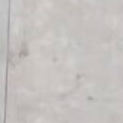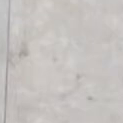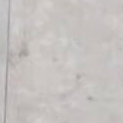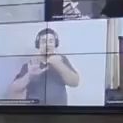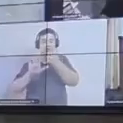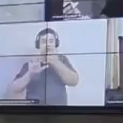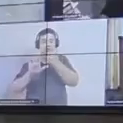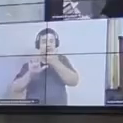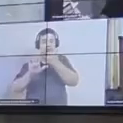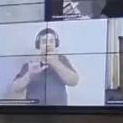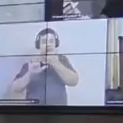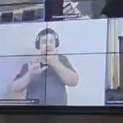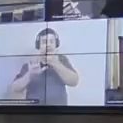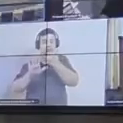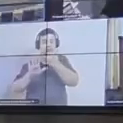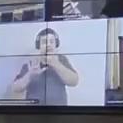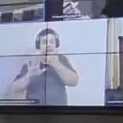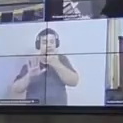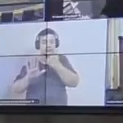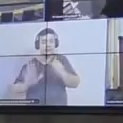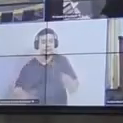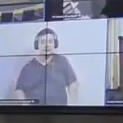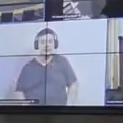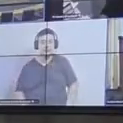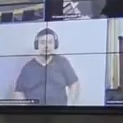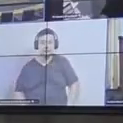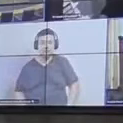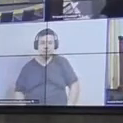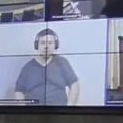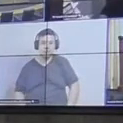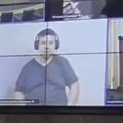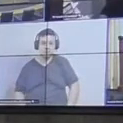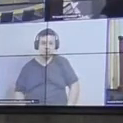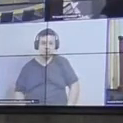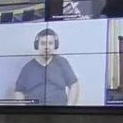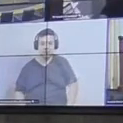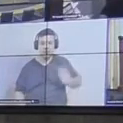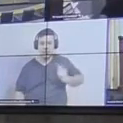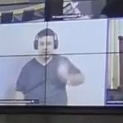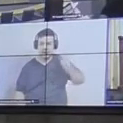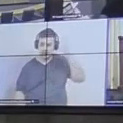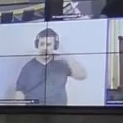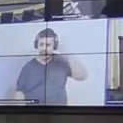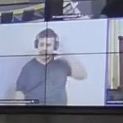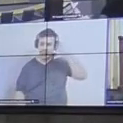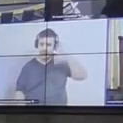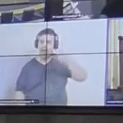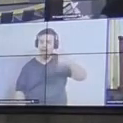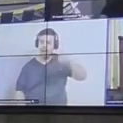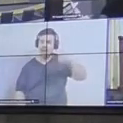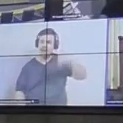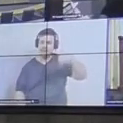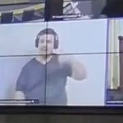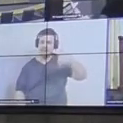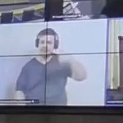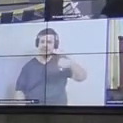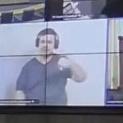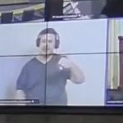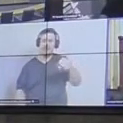Perdão. Então, nesse momento. Tem fala ou não tem fala? Bom, gente, boa